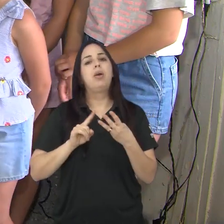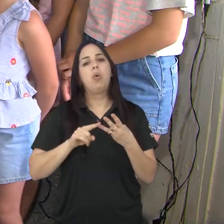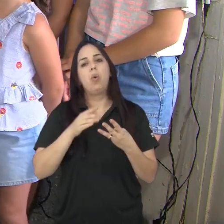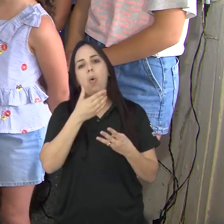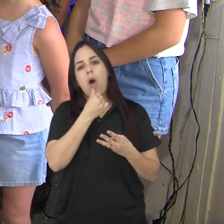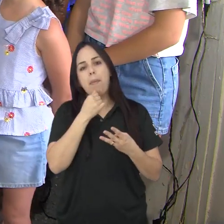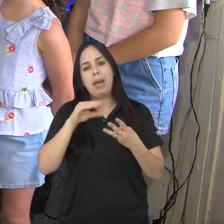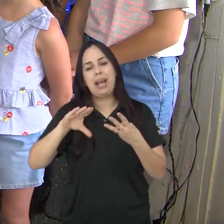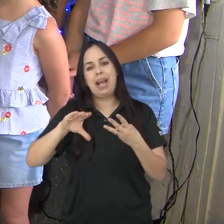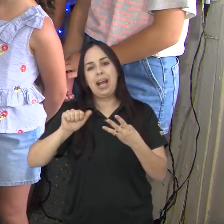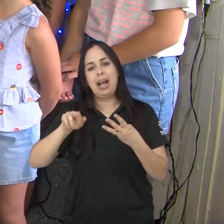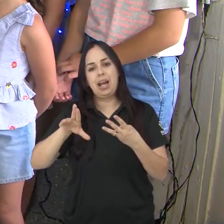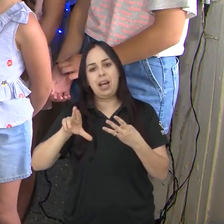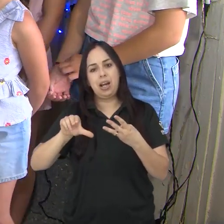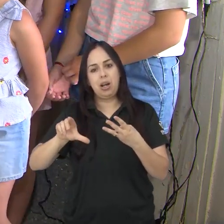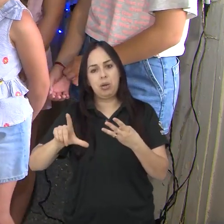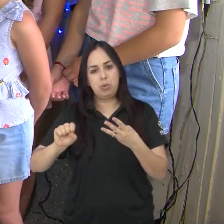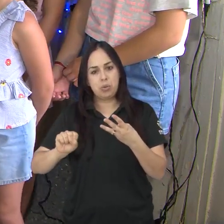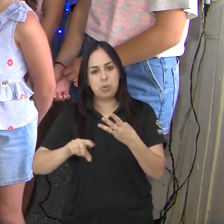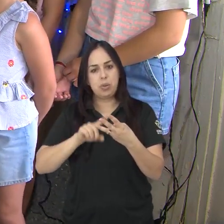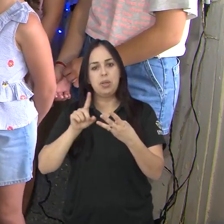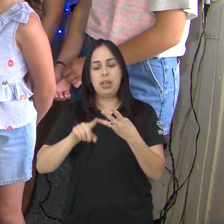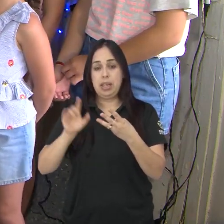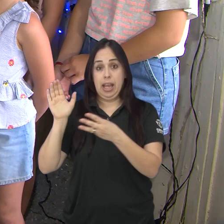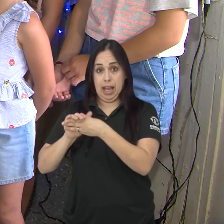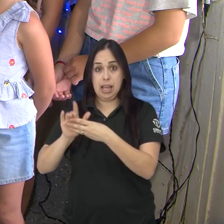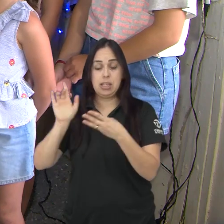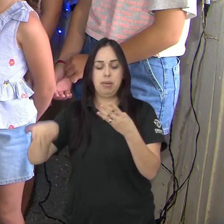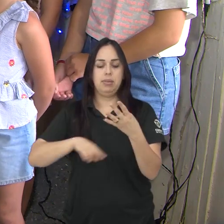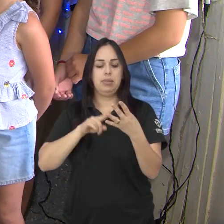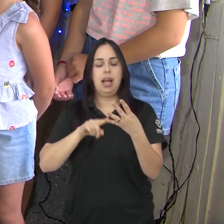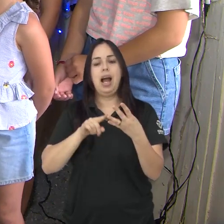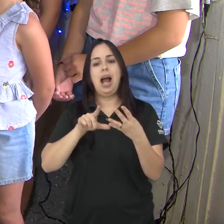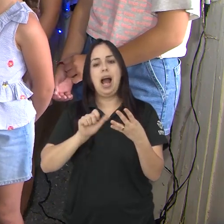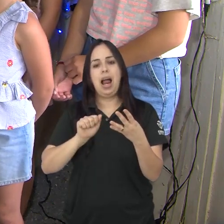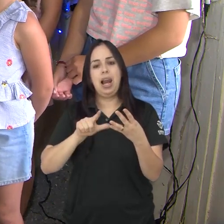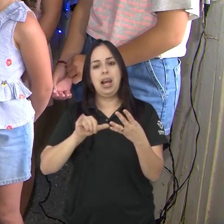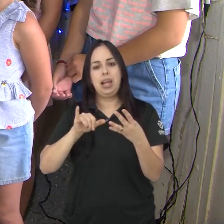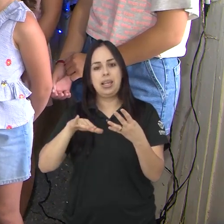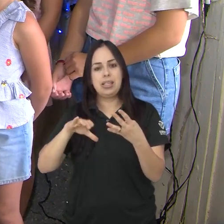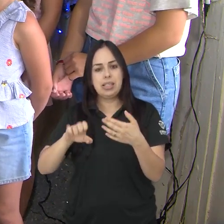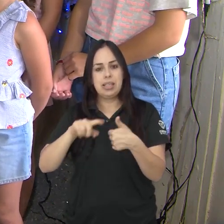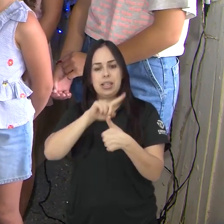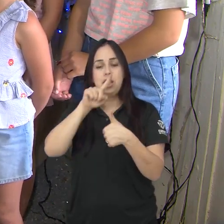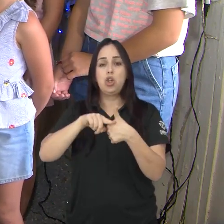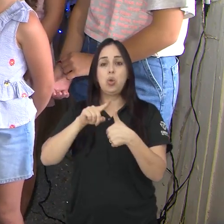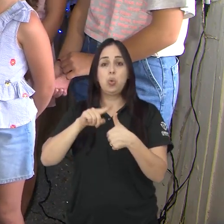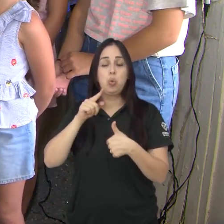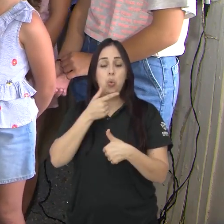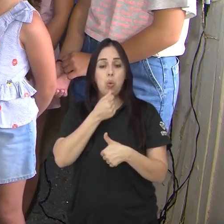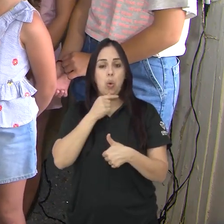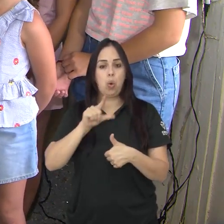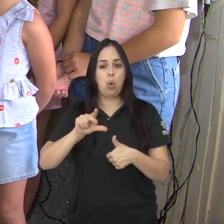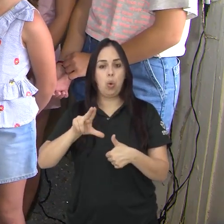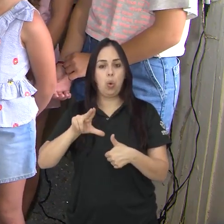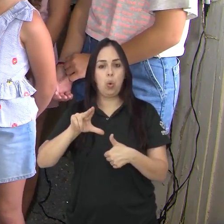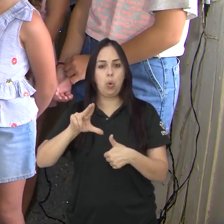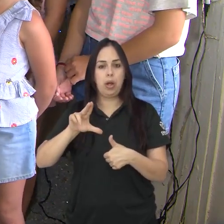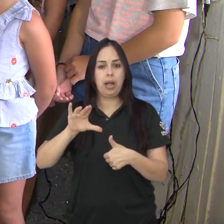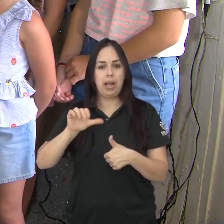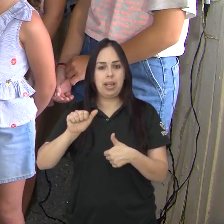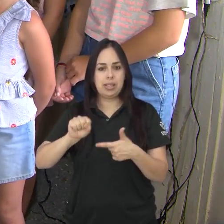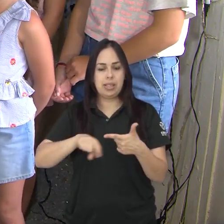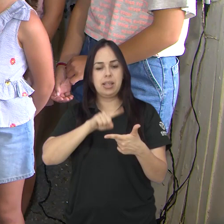Carlos Eduardo, que também é casado com a Valéria, tem a Alice e o Lucas. E tem